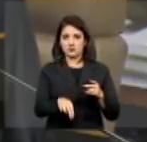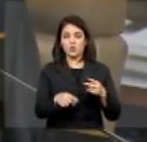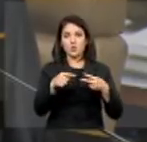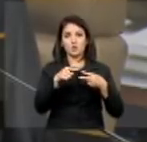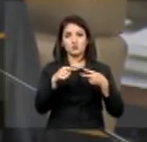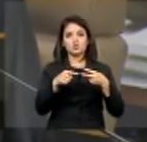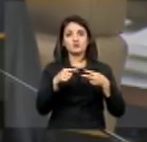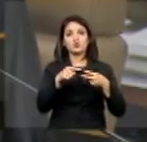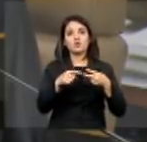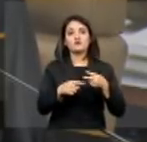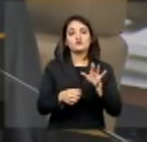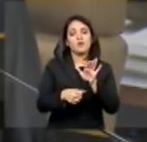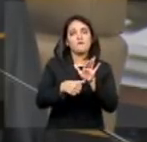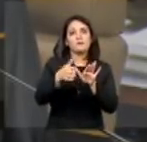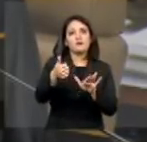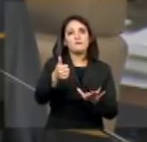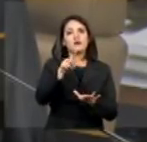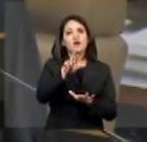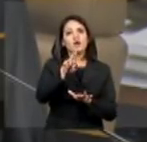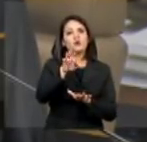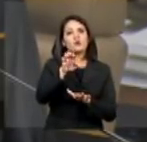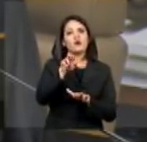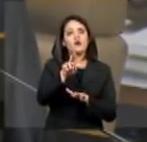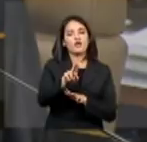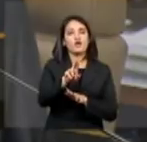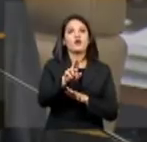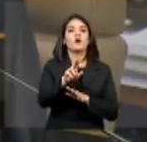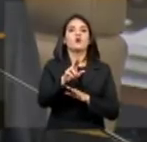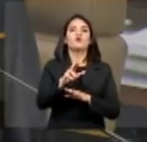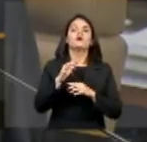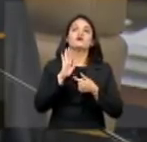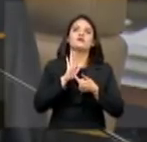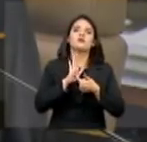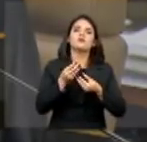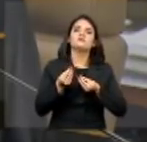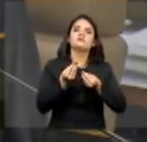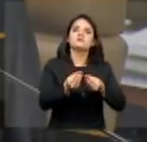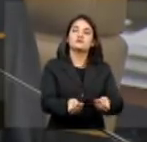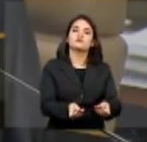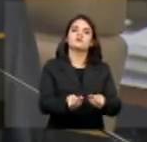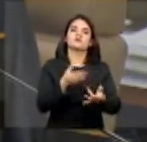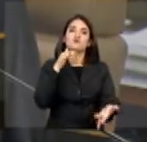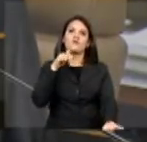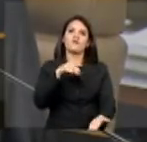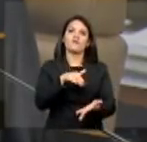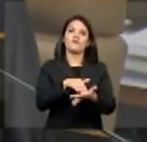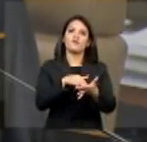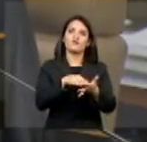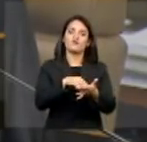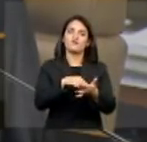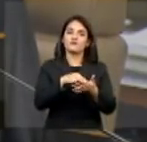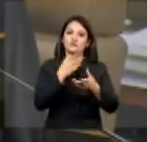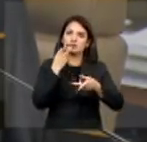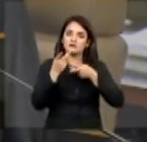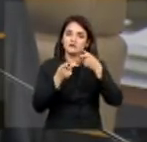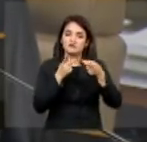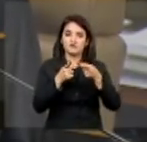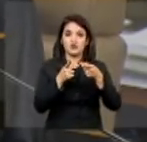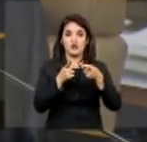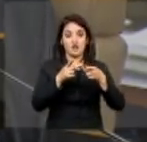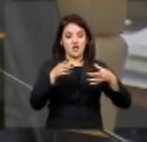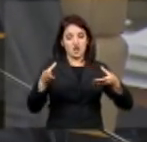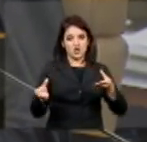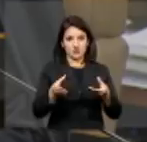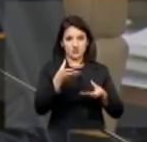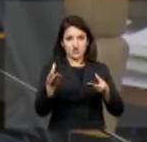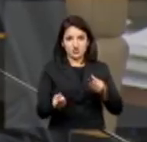primeiros réus apresentaram alegações finais após a juntada das alegações por parte dos colaboradores os